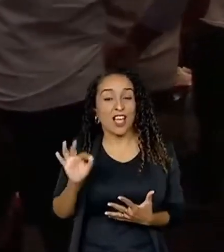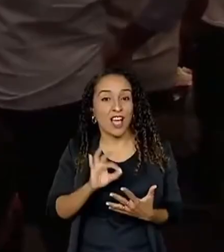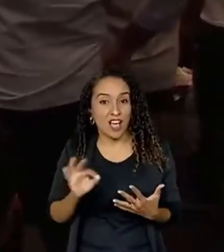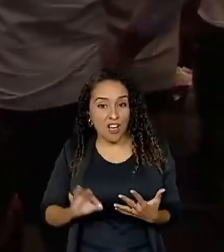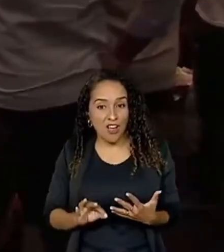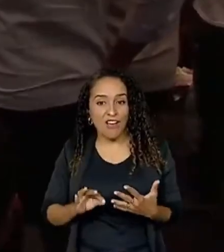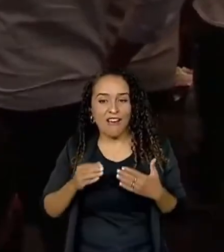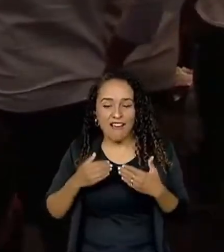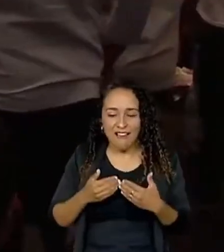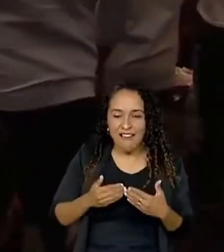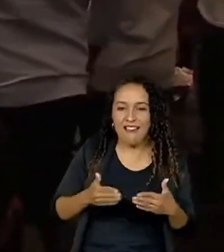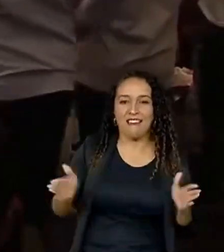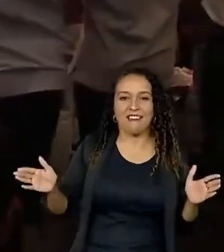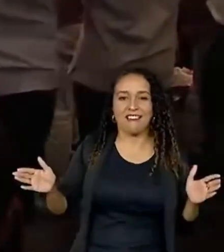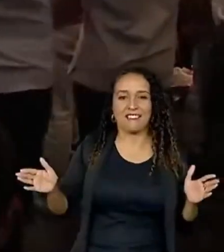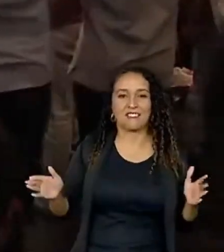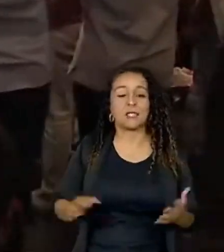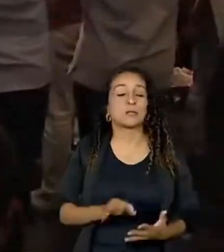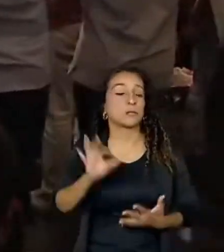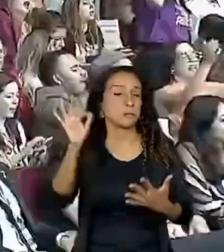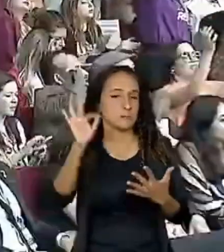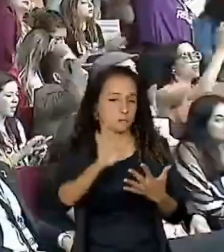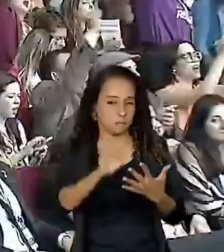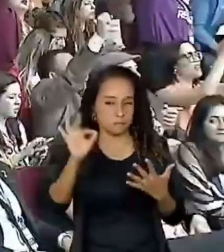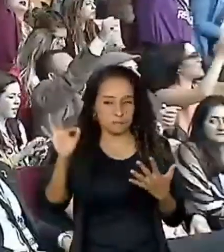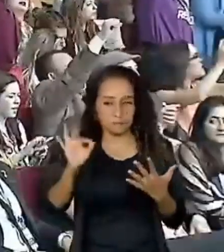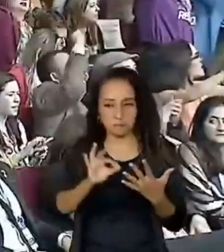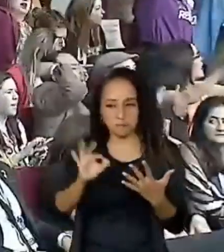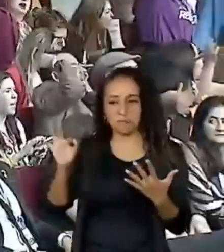as cotas abrem portas,